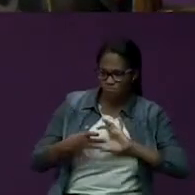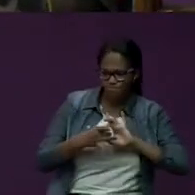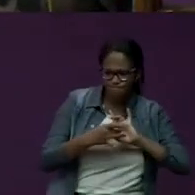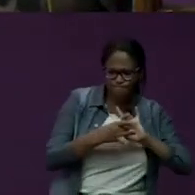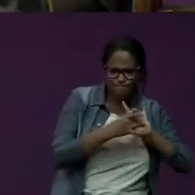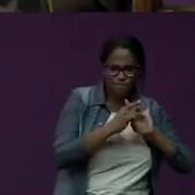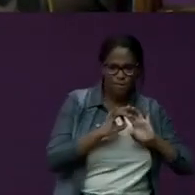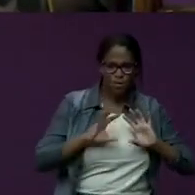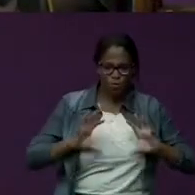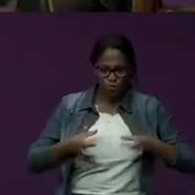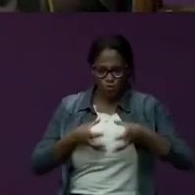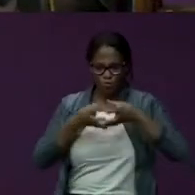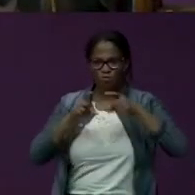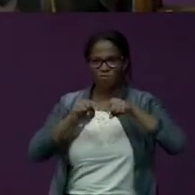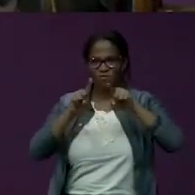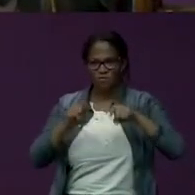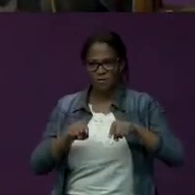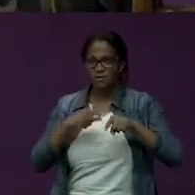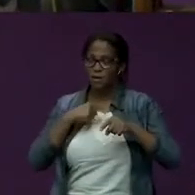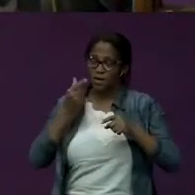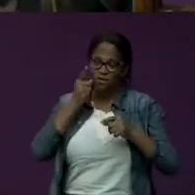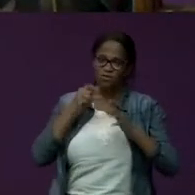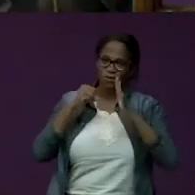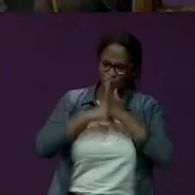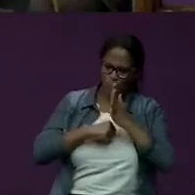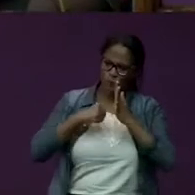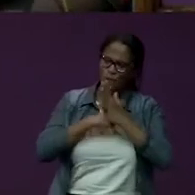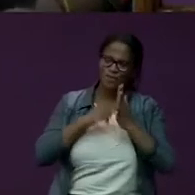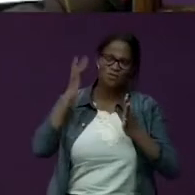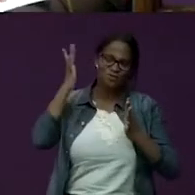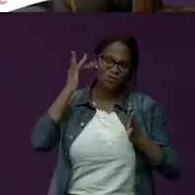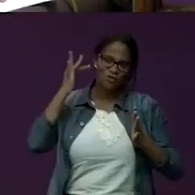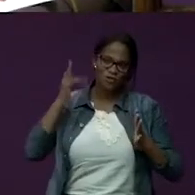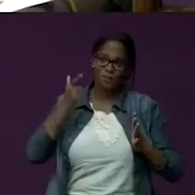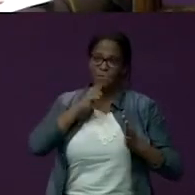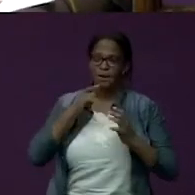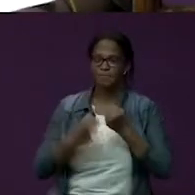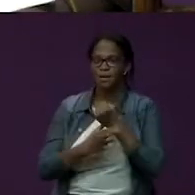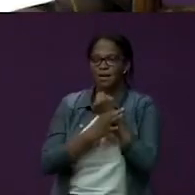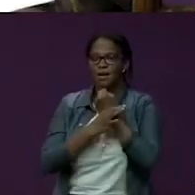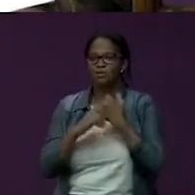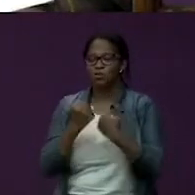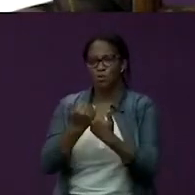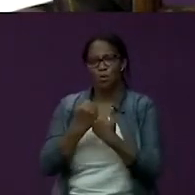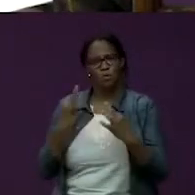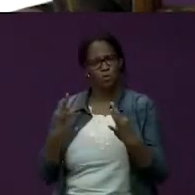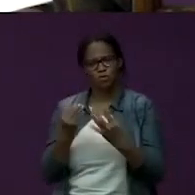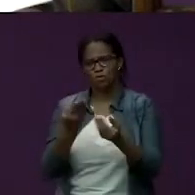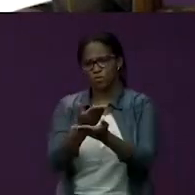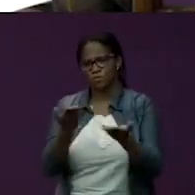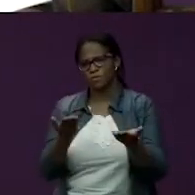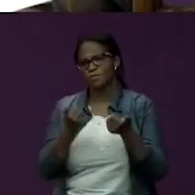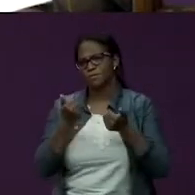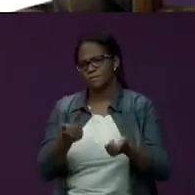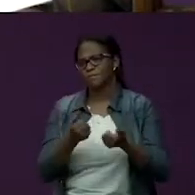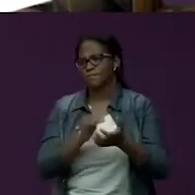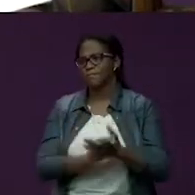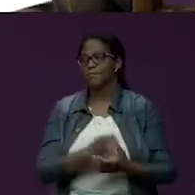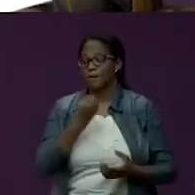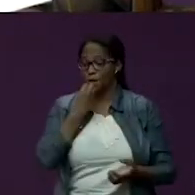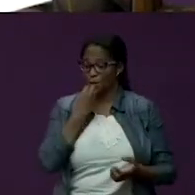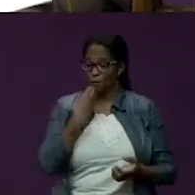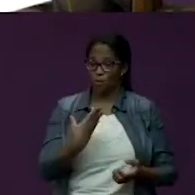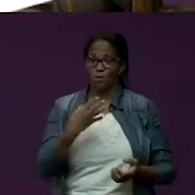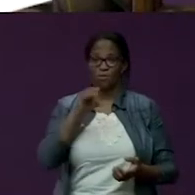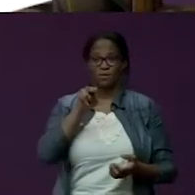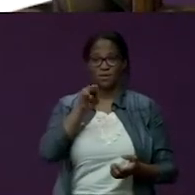acho que isso tudo é o que a gente tem que lutar no dia a dia mesmo para preservar, e com o apoio de todos. Bom, Nízia,